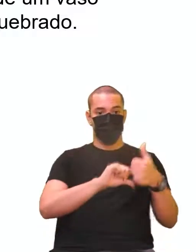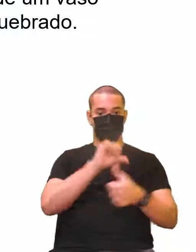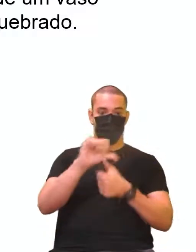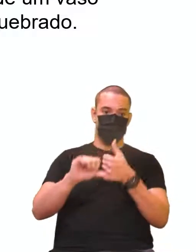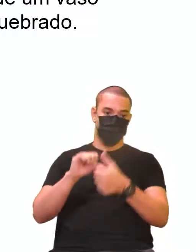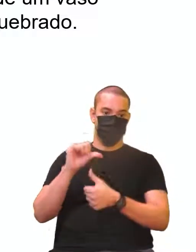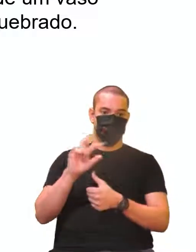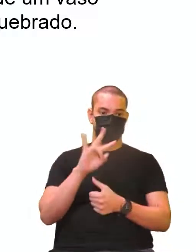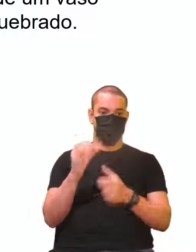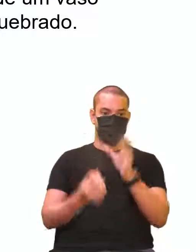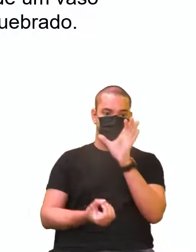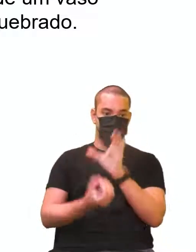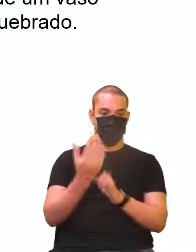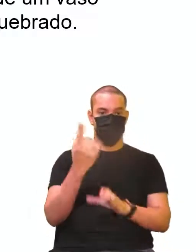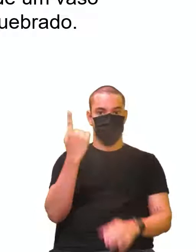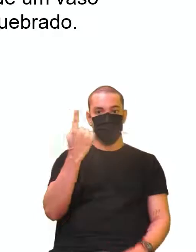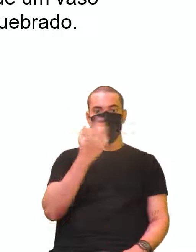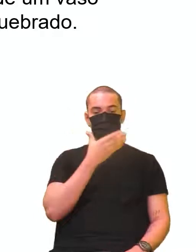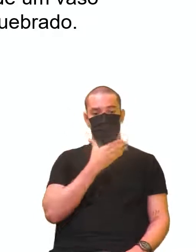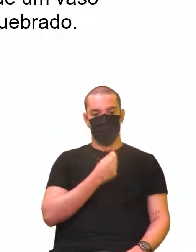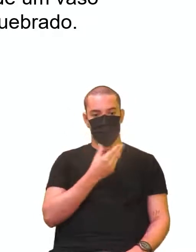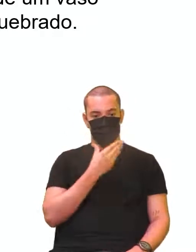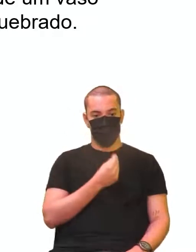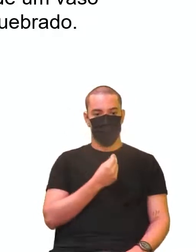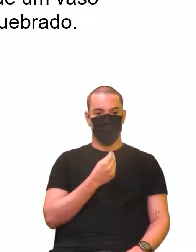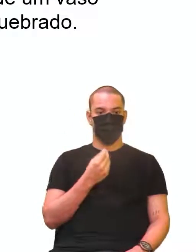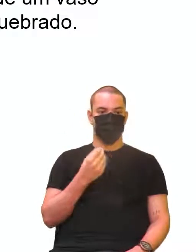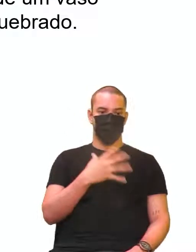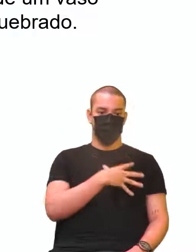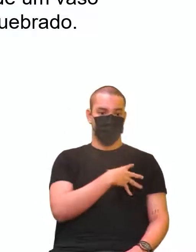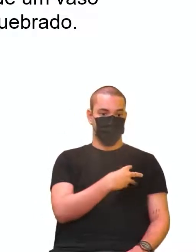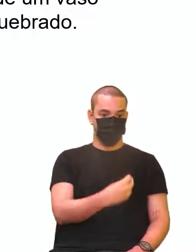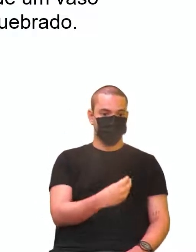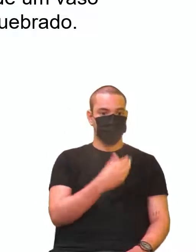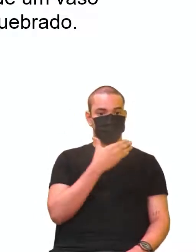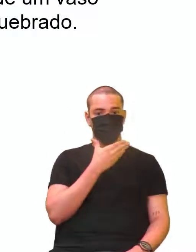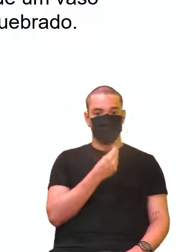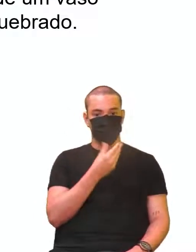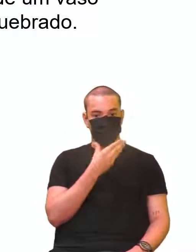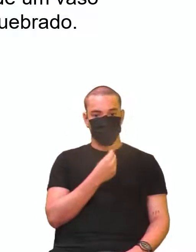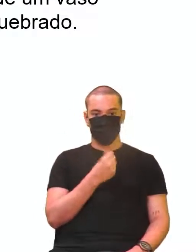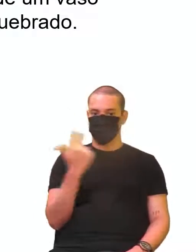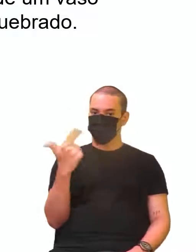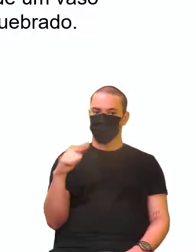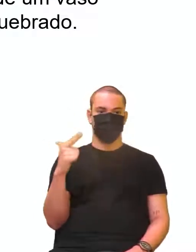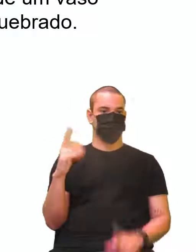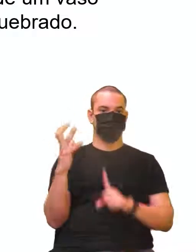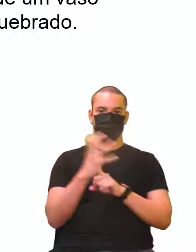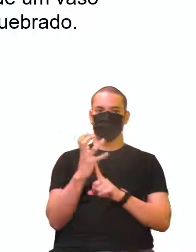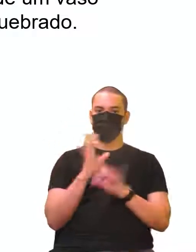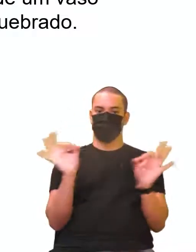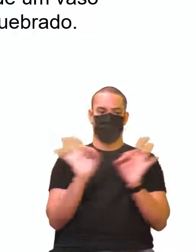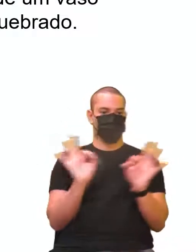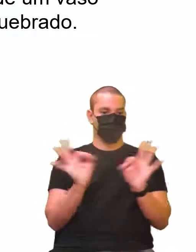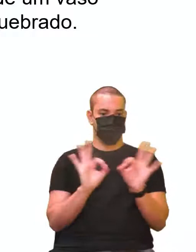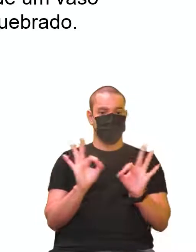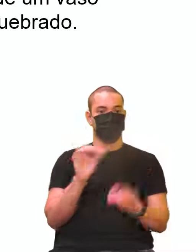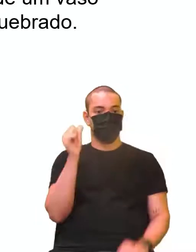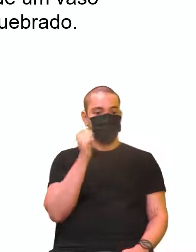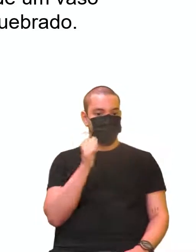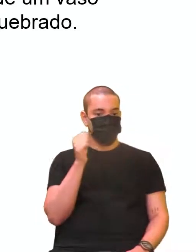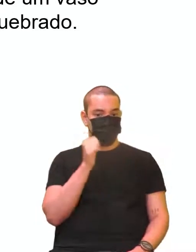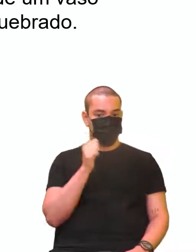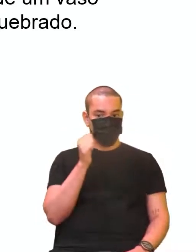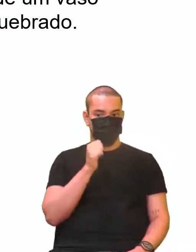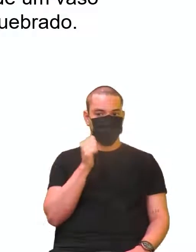aqui, ó. Você vai ter um homem, um menino, filho do sexo masculino não afetado. Você vai ter